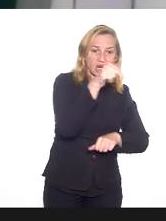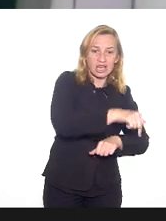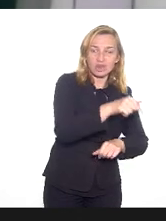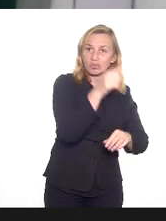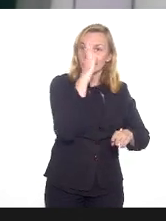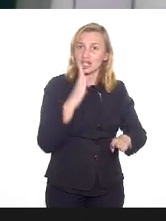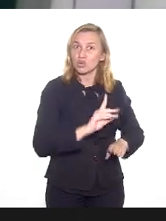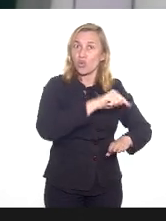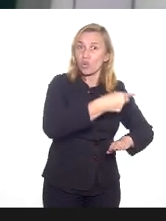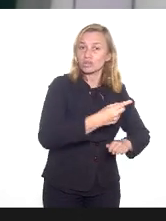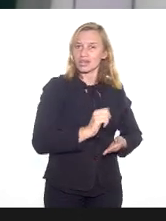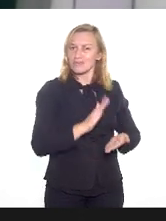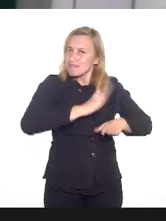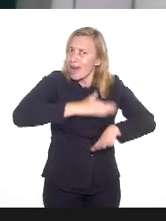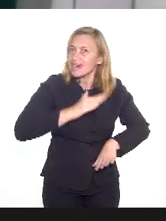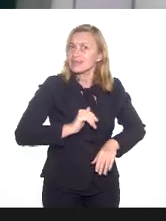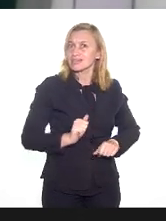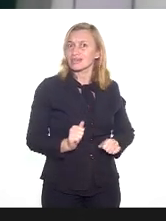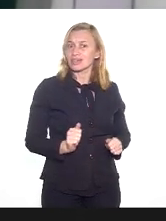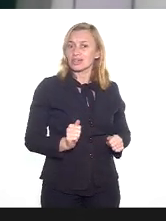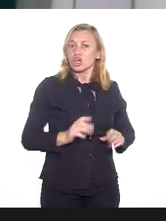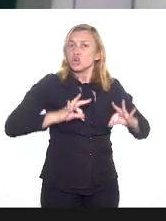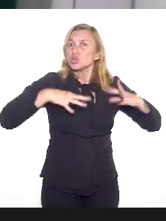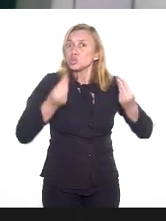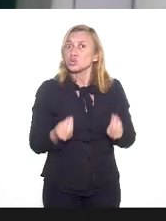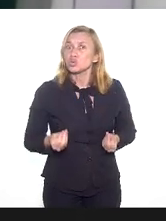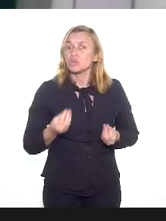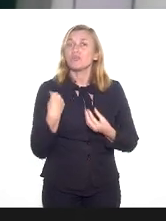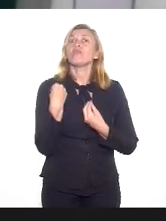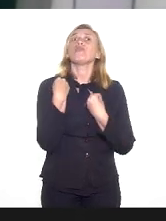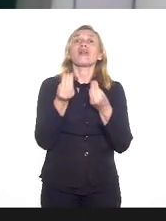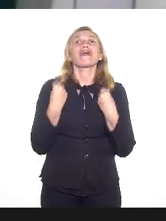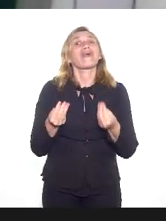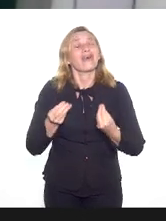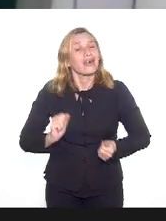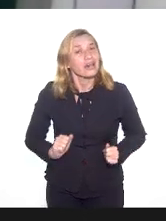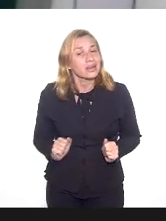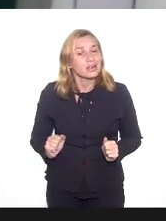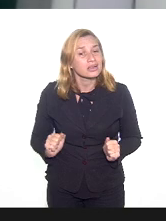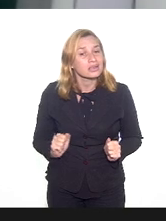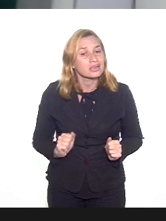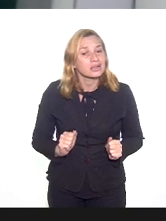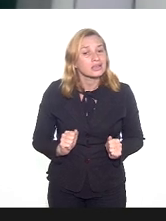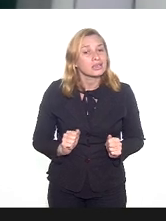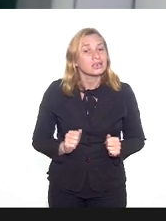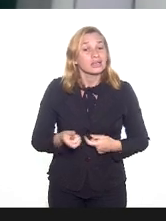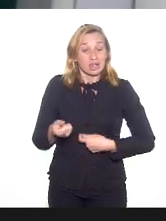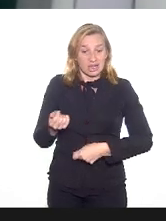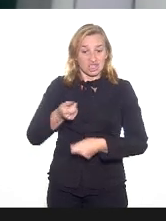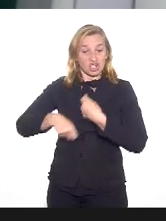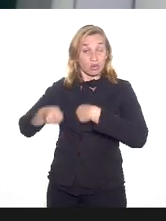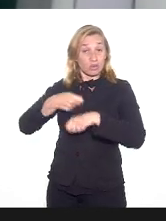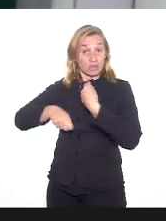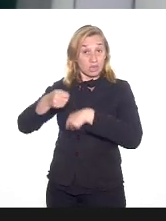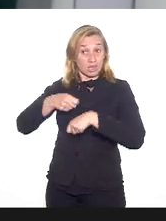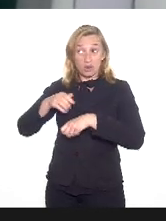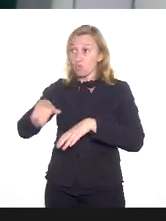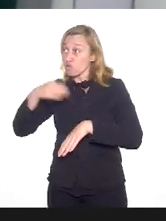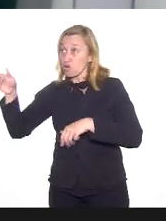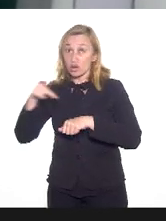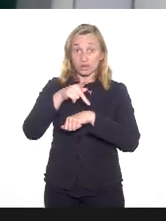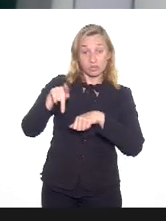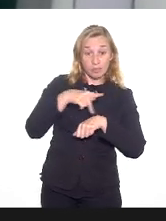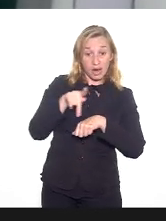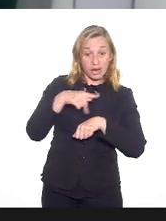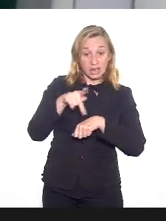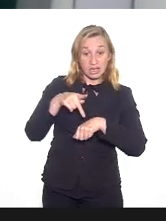Brasil? E quem mais? Né? Tudo isso para operar, né, essas negociações comerciais com os royalties do petróleo,